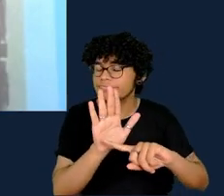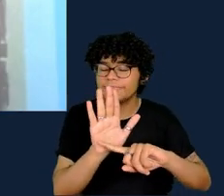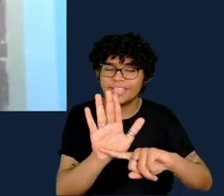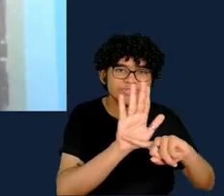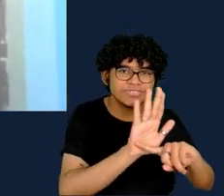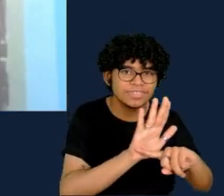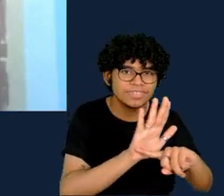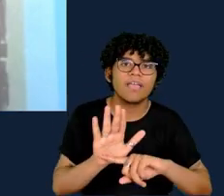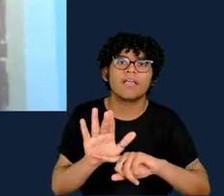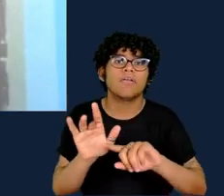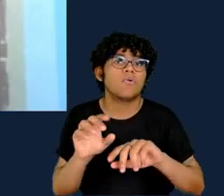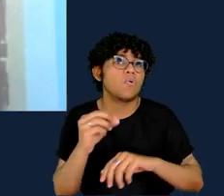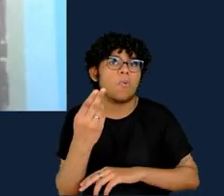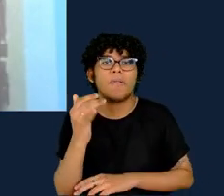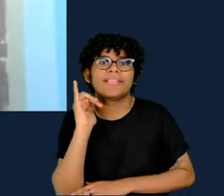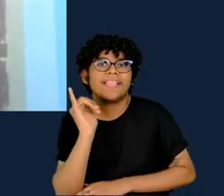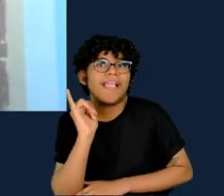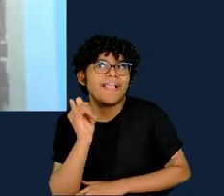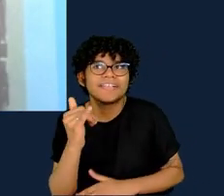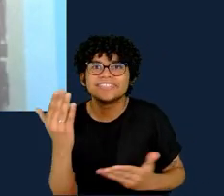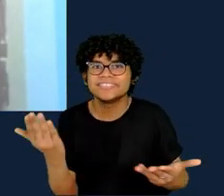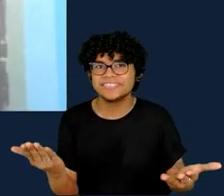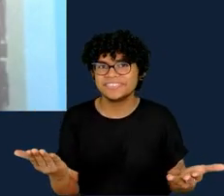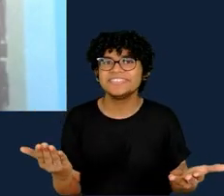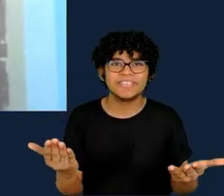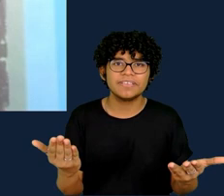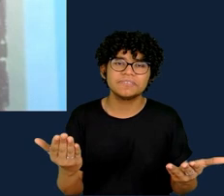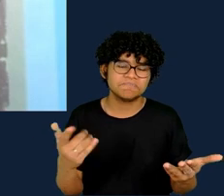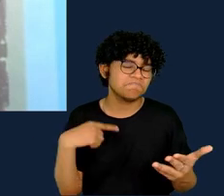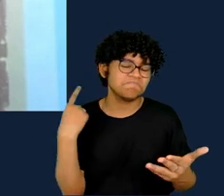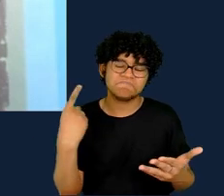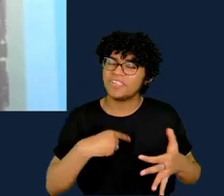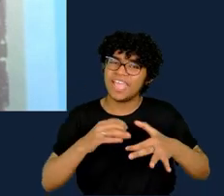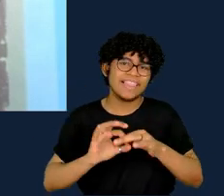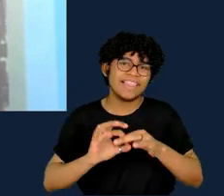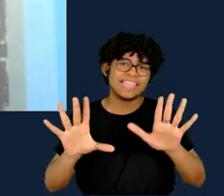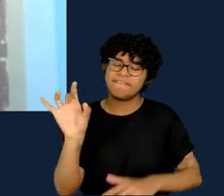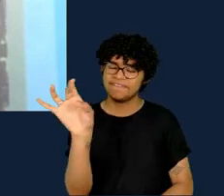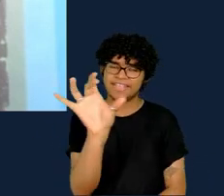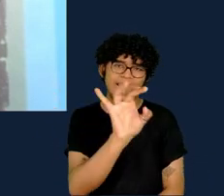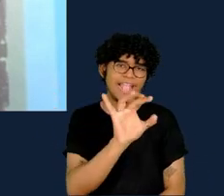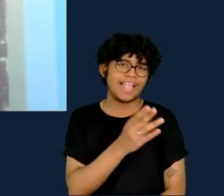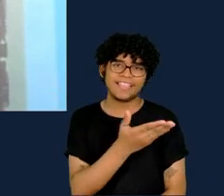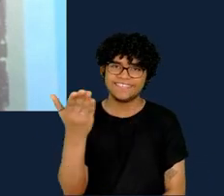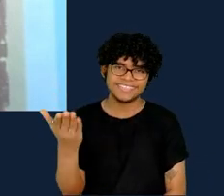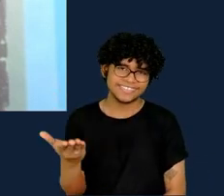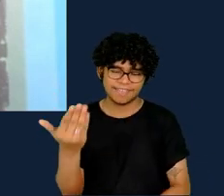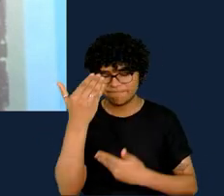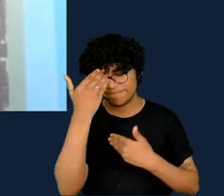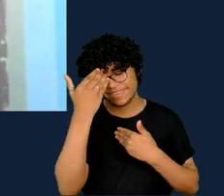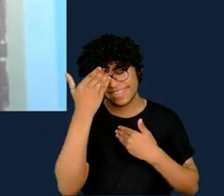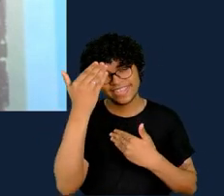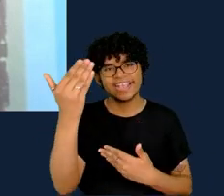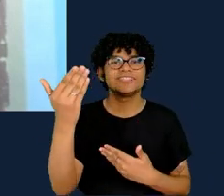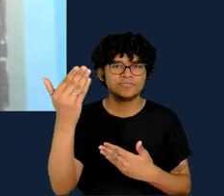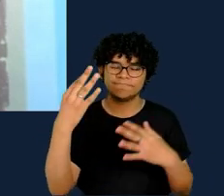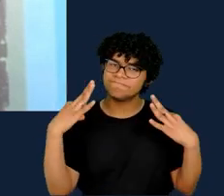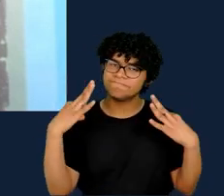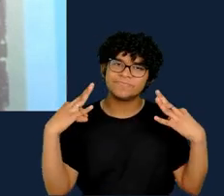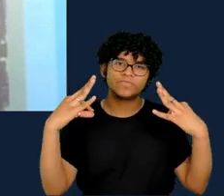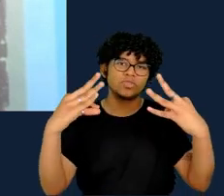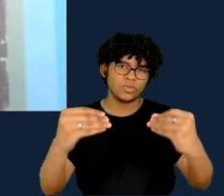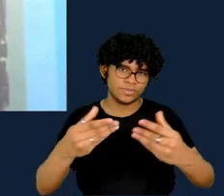A gente se coloca à disposição, né, de cada um de vocês, e agradecer a todos